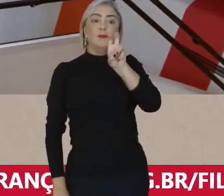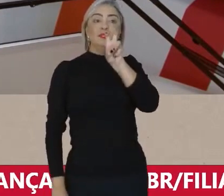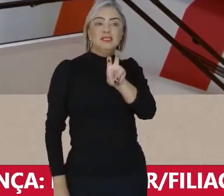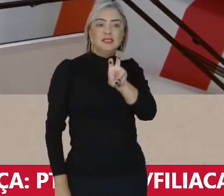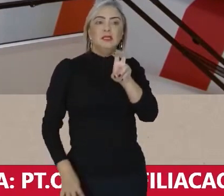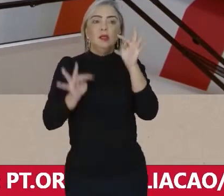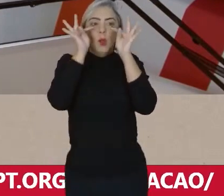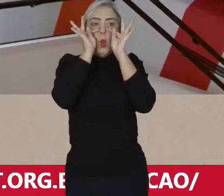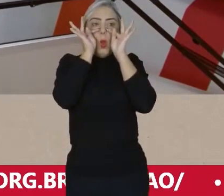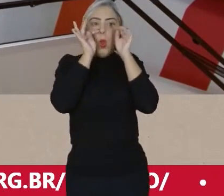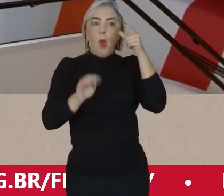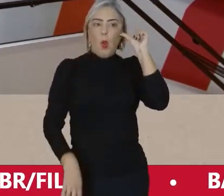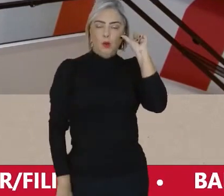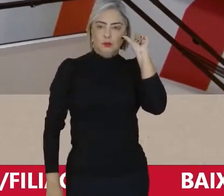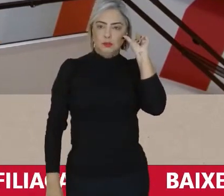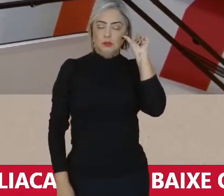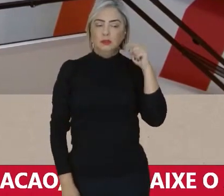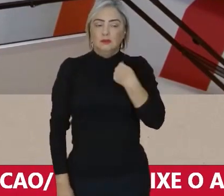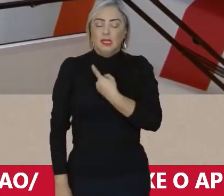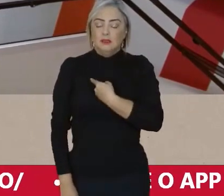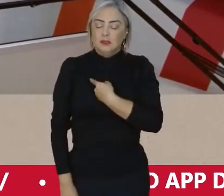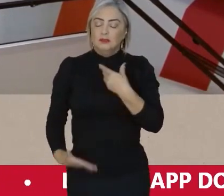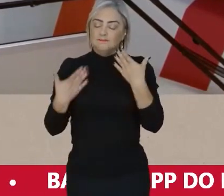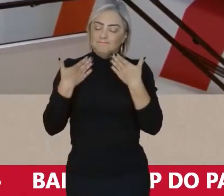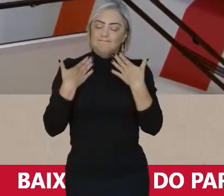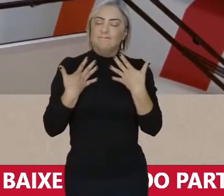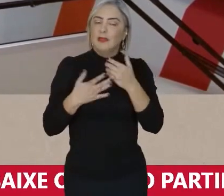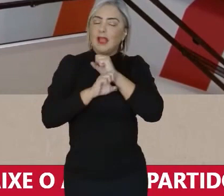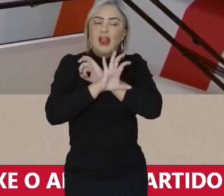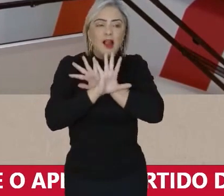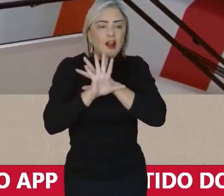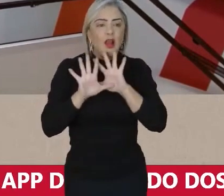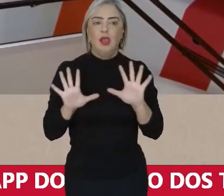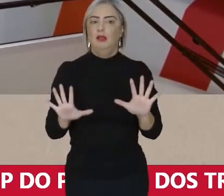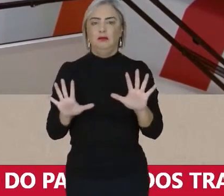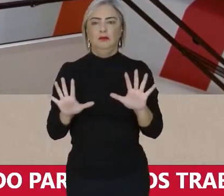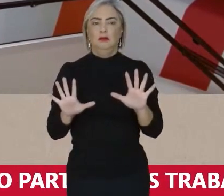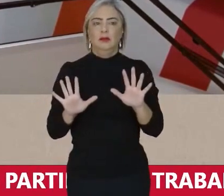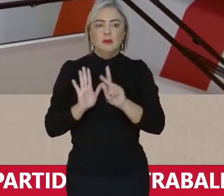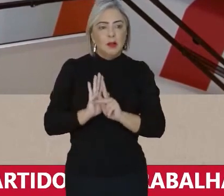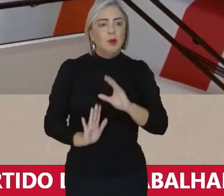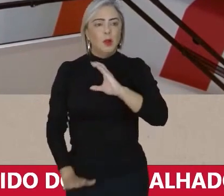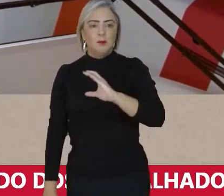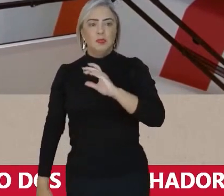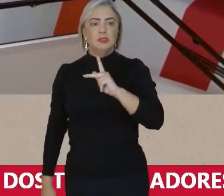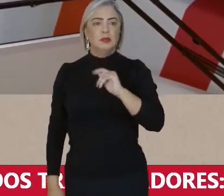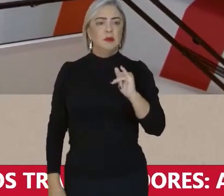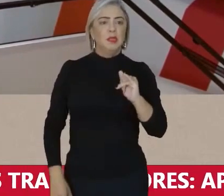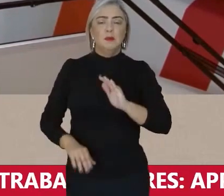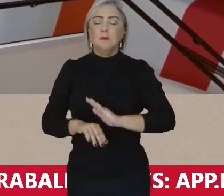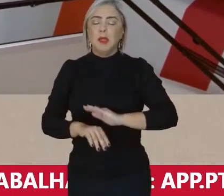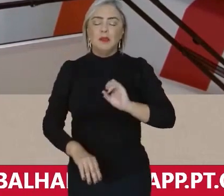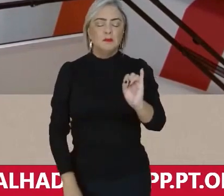que depuseram ontem, e para nós isso mostrou claramente para a própria CPI que